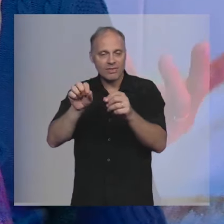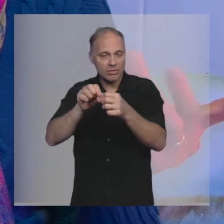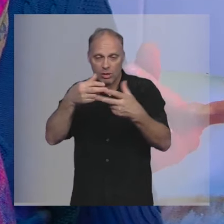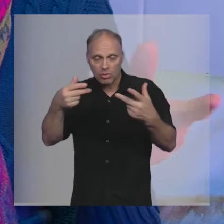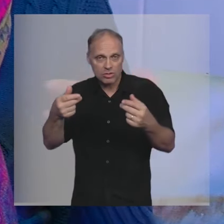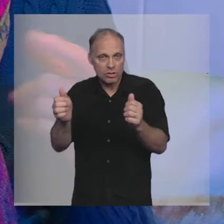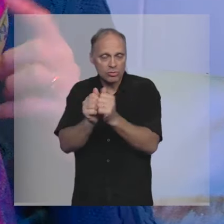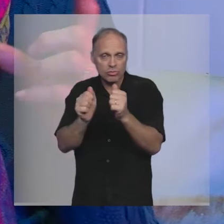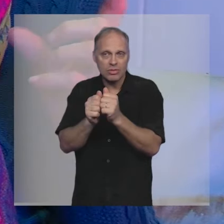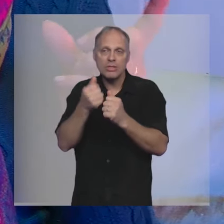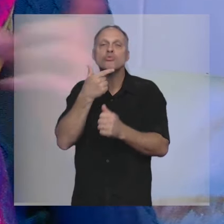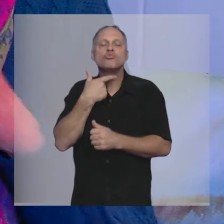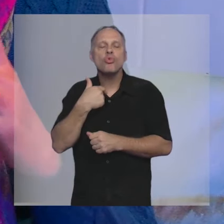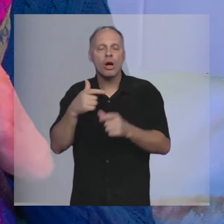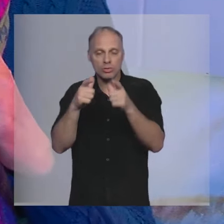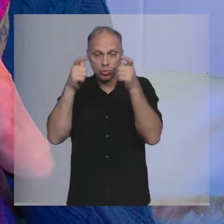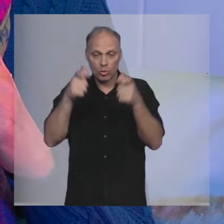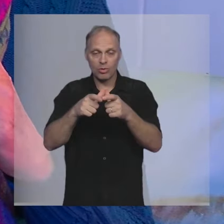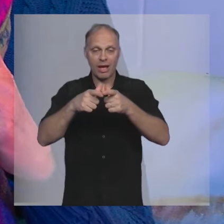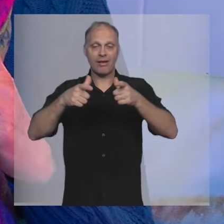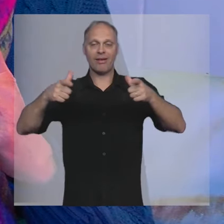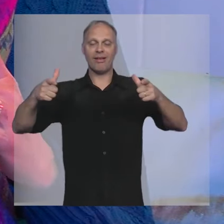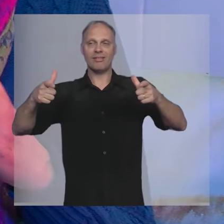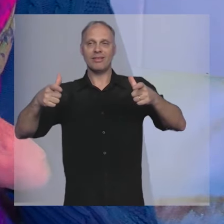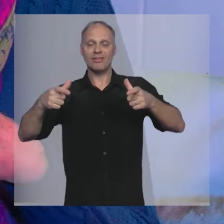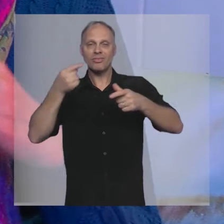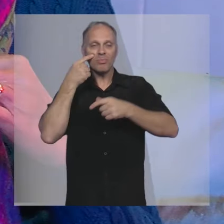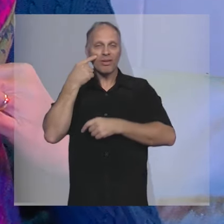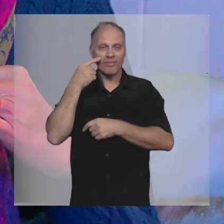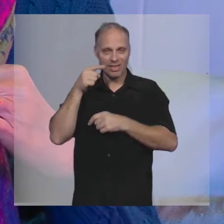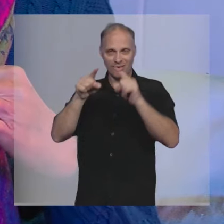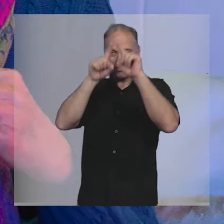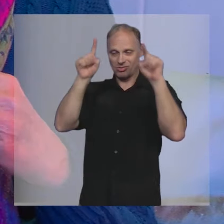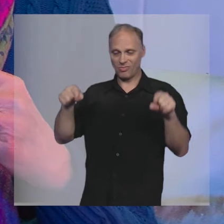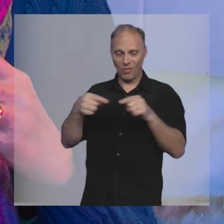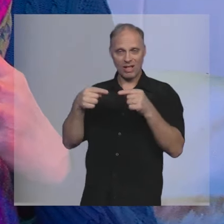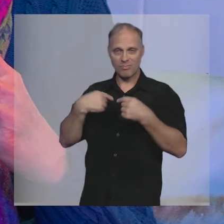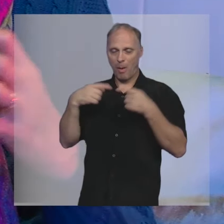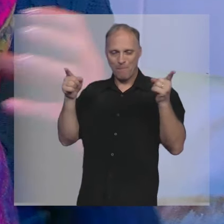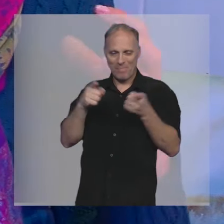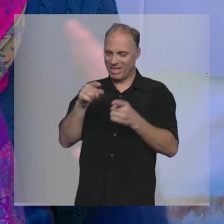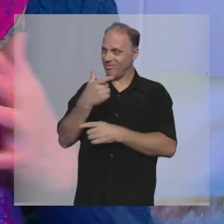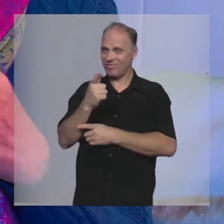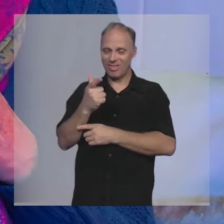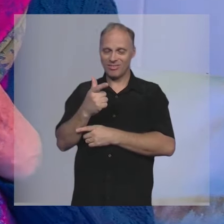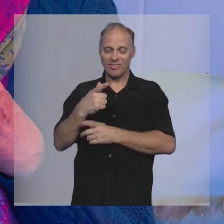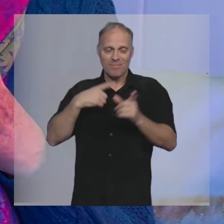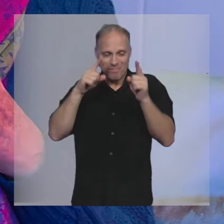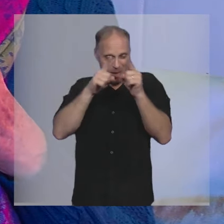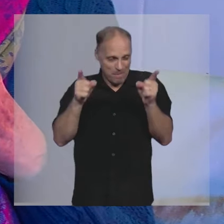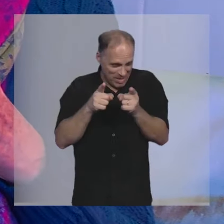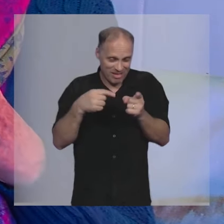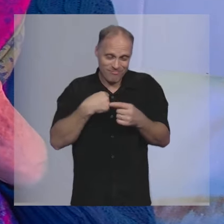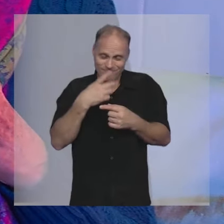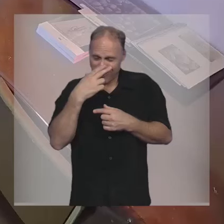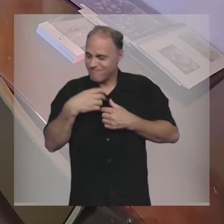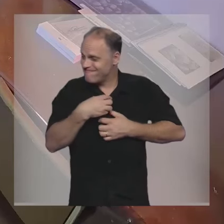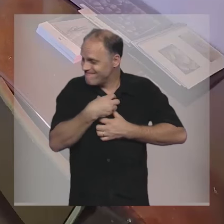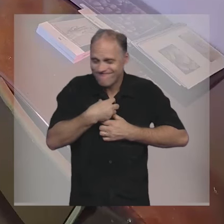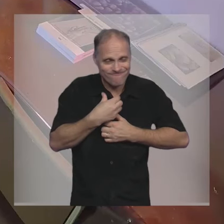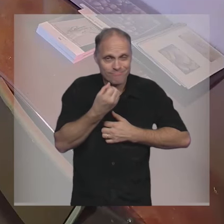tu pode ver que eu tenho poucos quadros pequenos, que para mim eu me sinto presa quando o quadro é